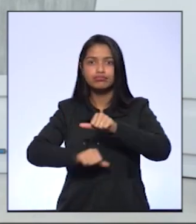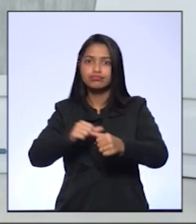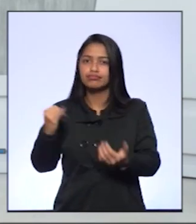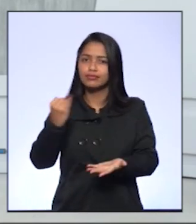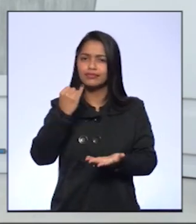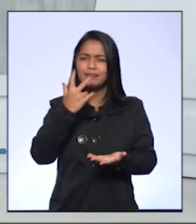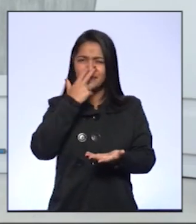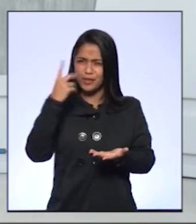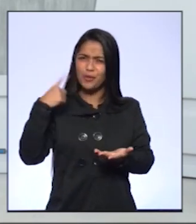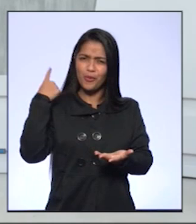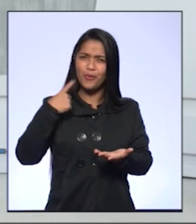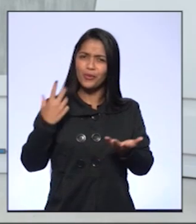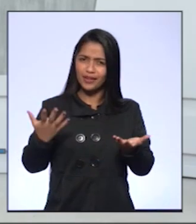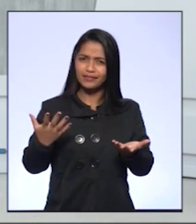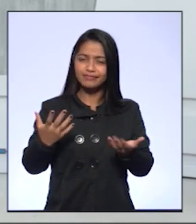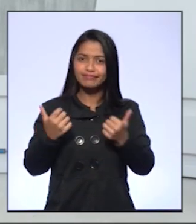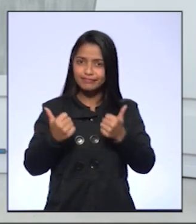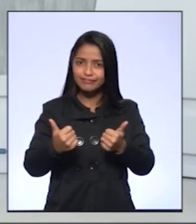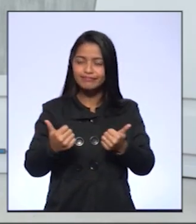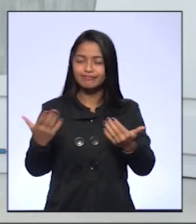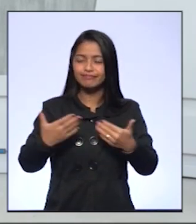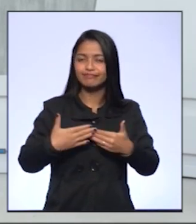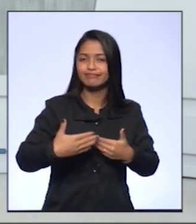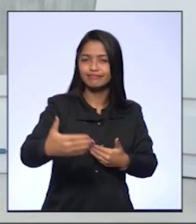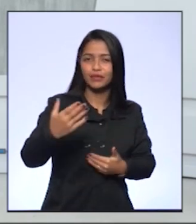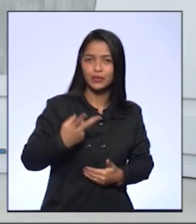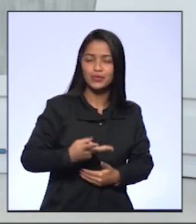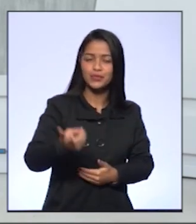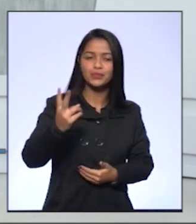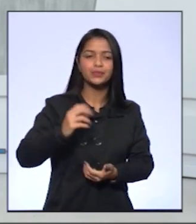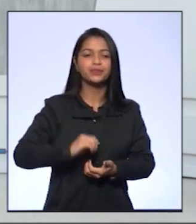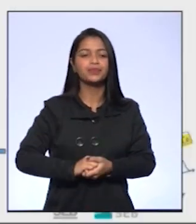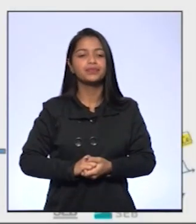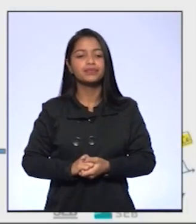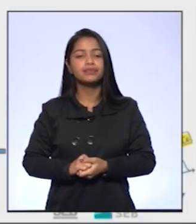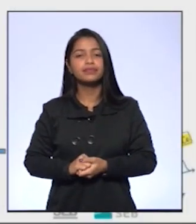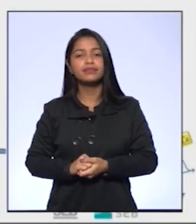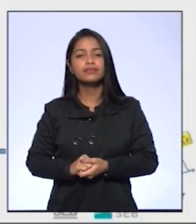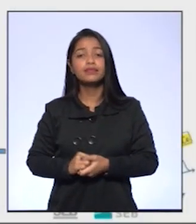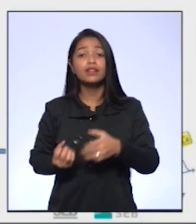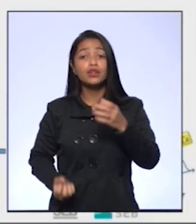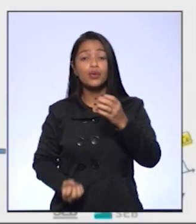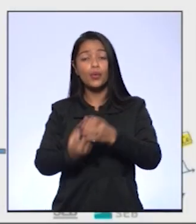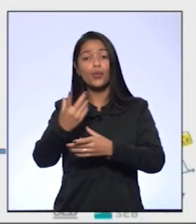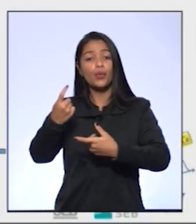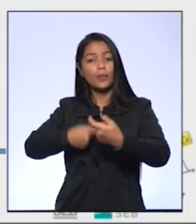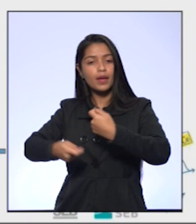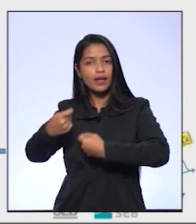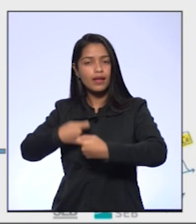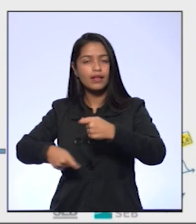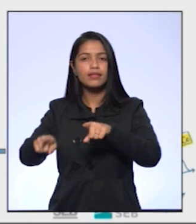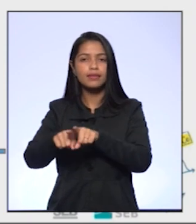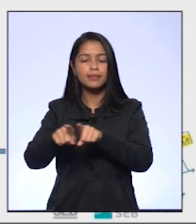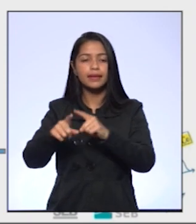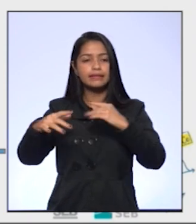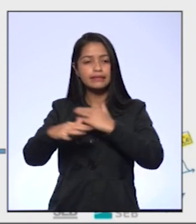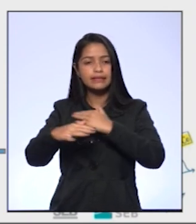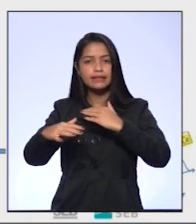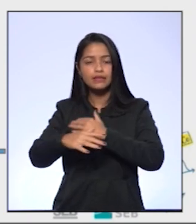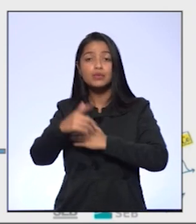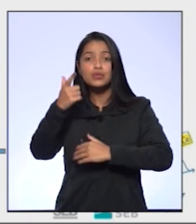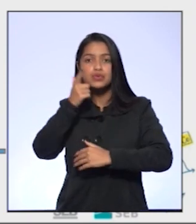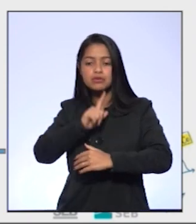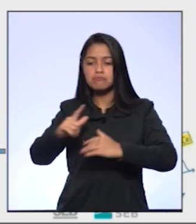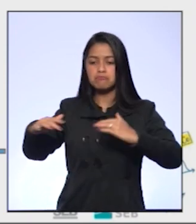Louco, né? Tudo bem? Vamos lá, então. Reaparecimento do comércio e das cidades durante a Idade Média. Estou no período medieval, beleza? Estou no